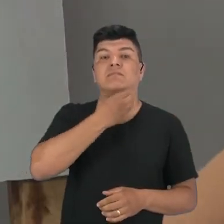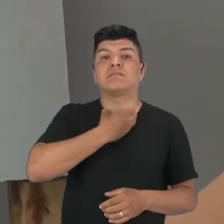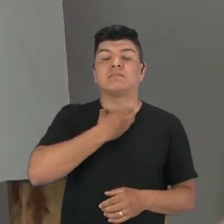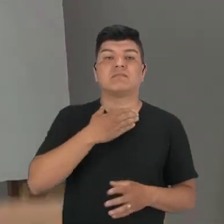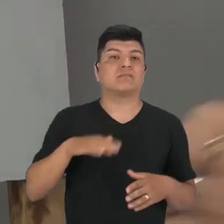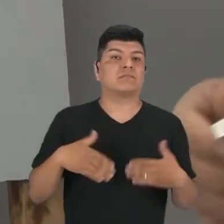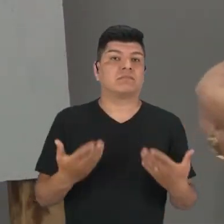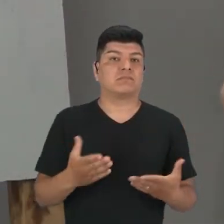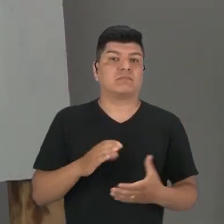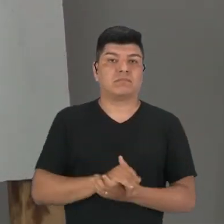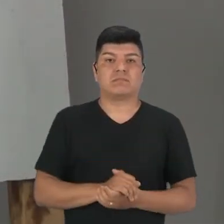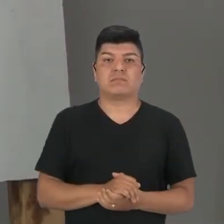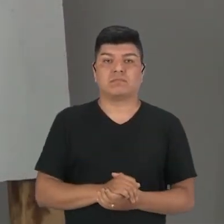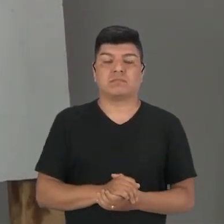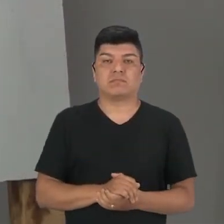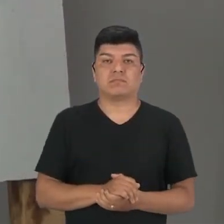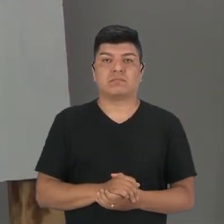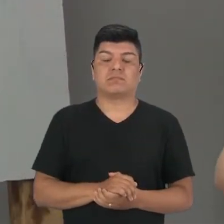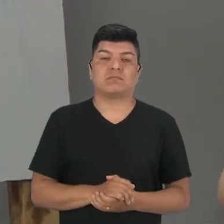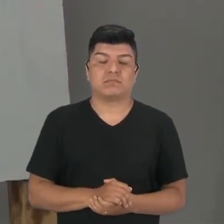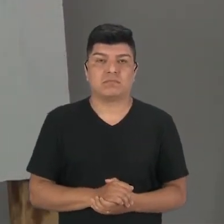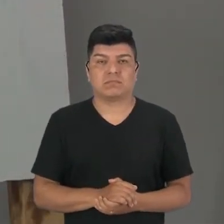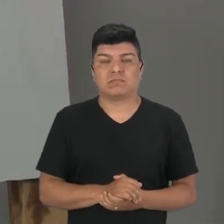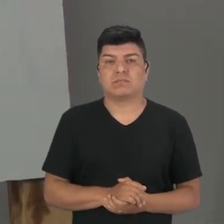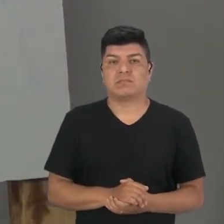entra como lá